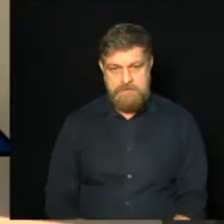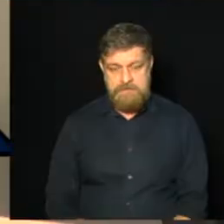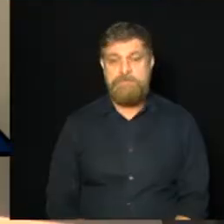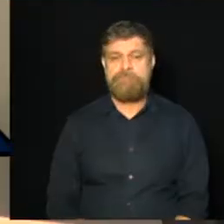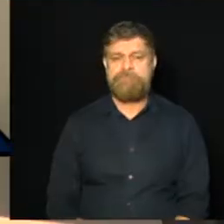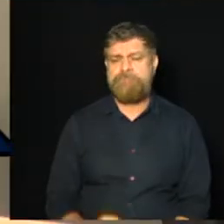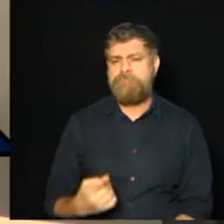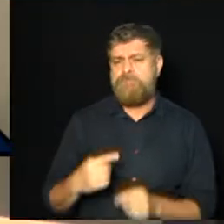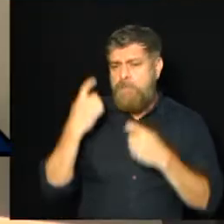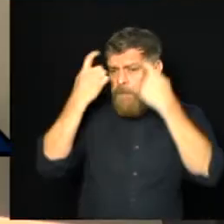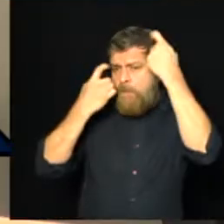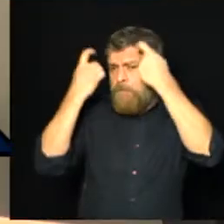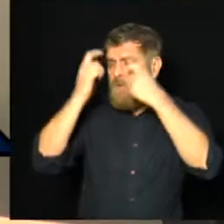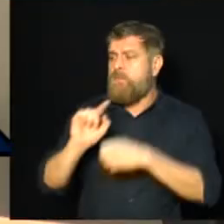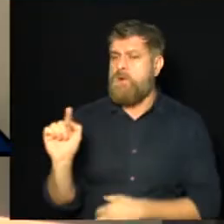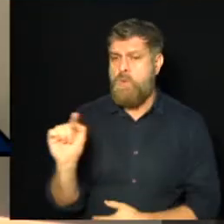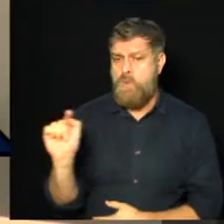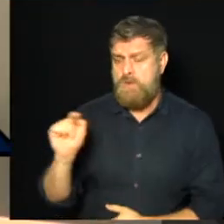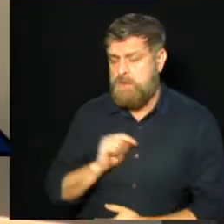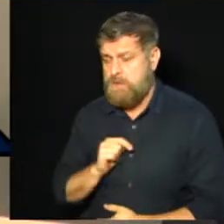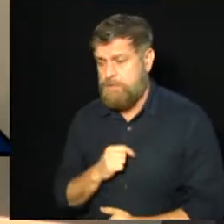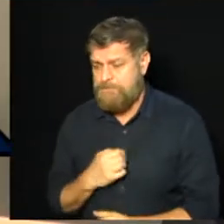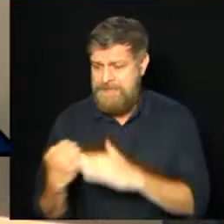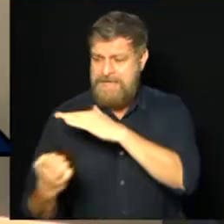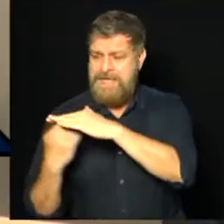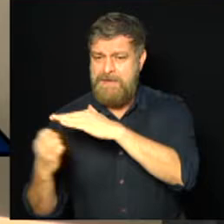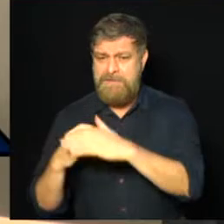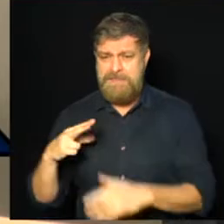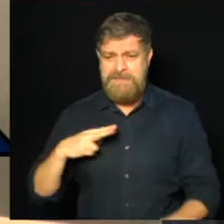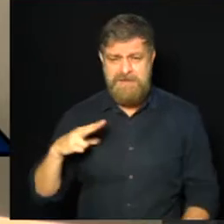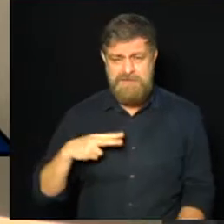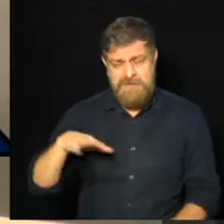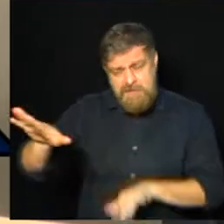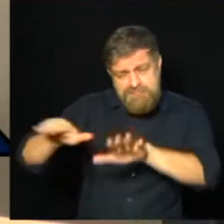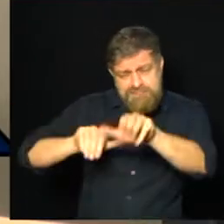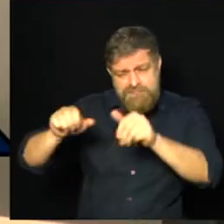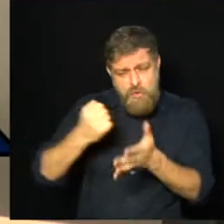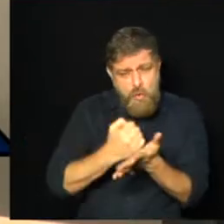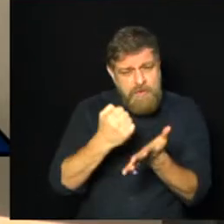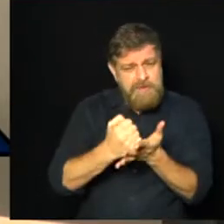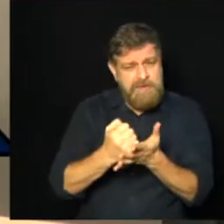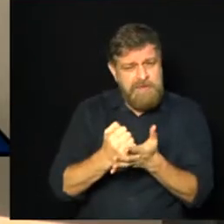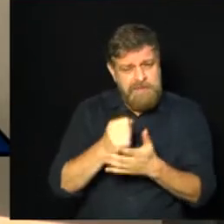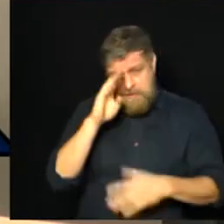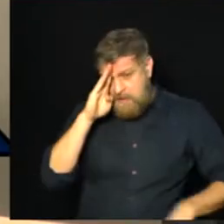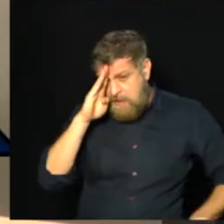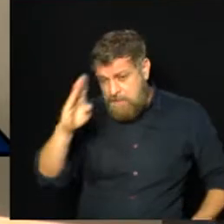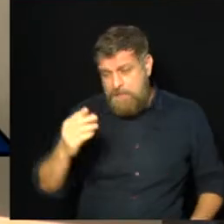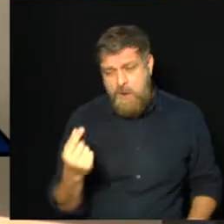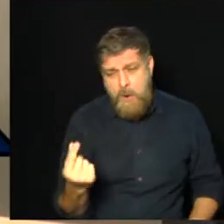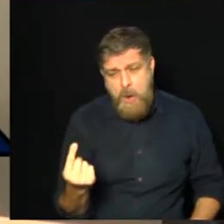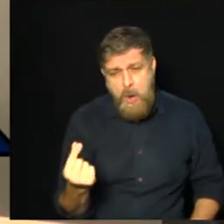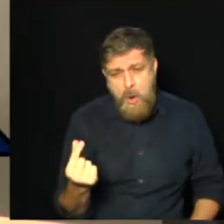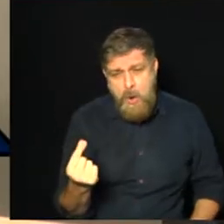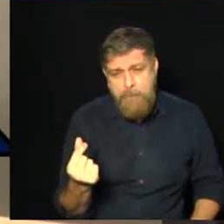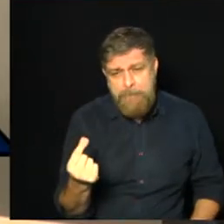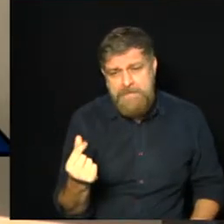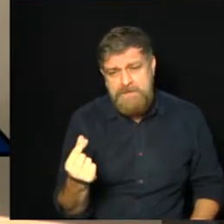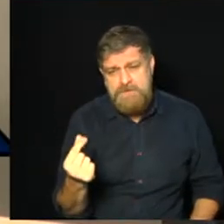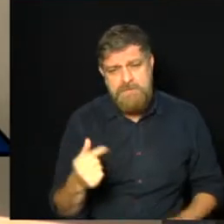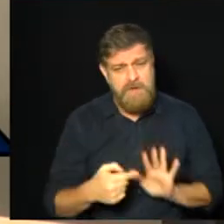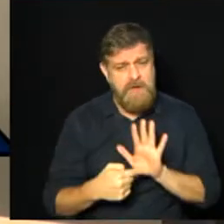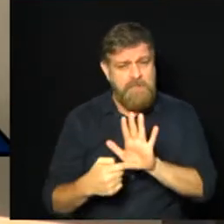a questão desse chamamento público, principalmente referente ao valor que foi colocado